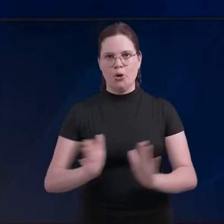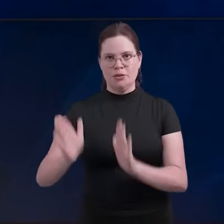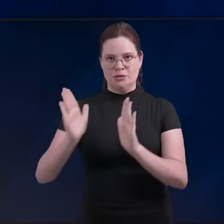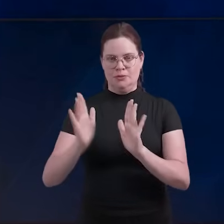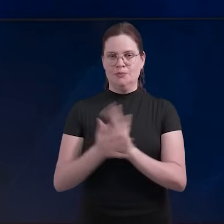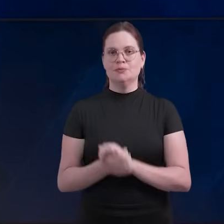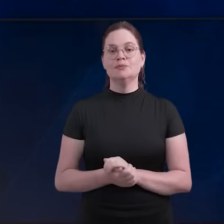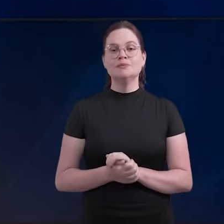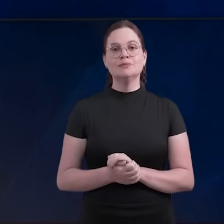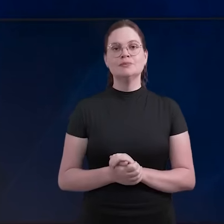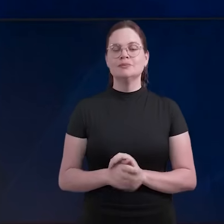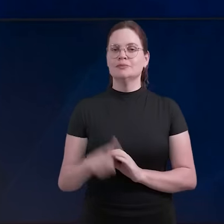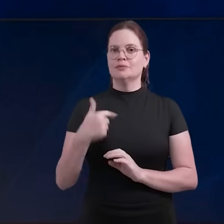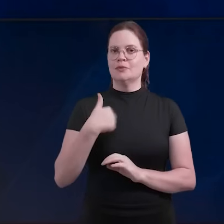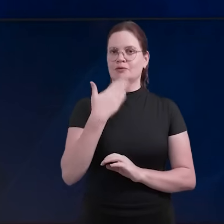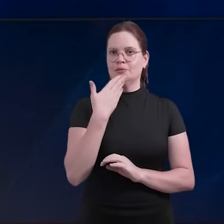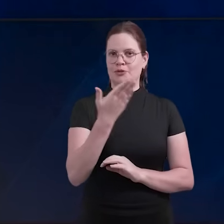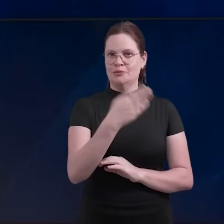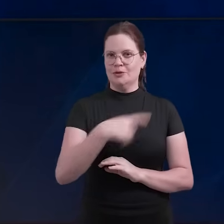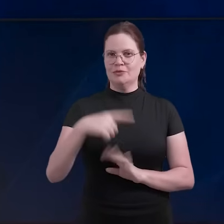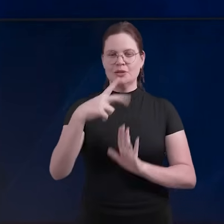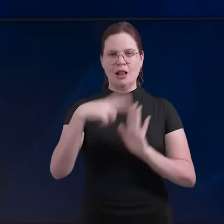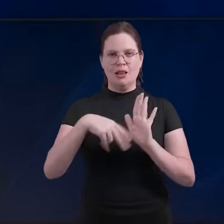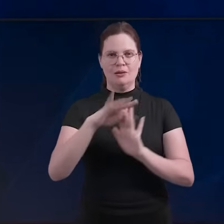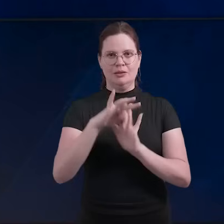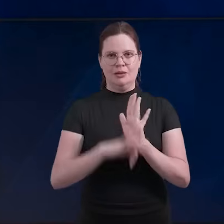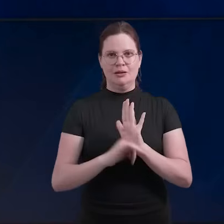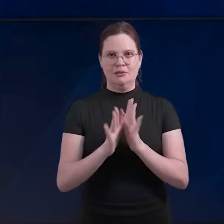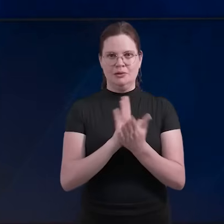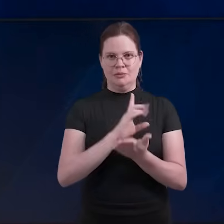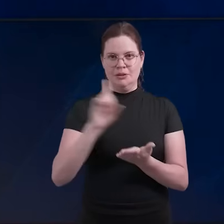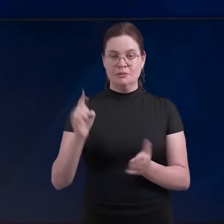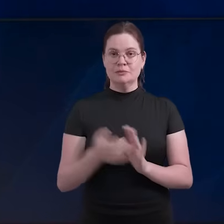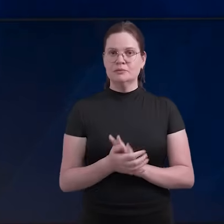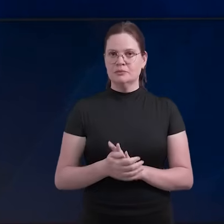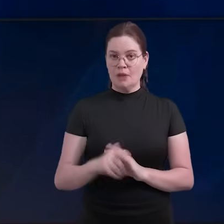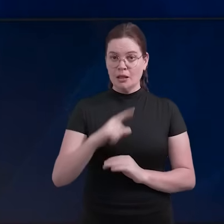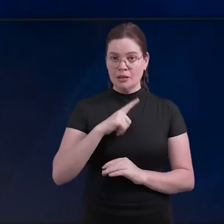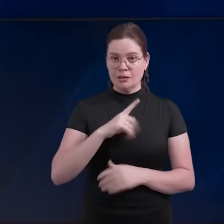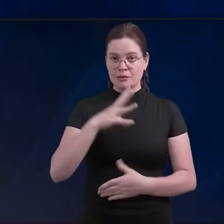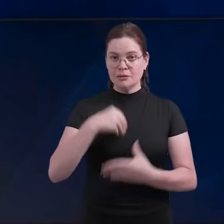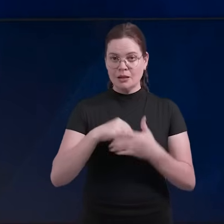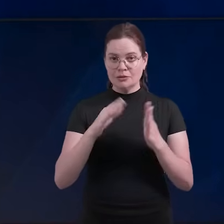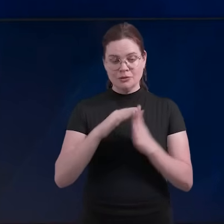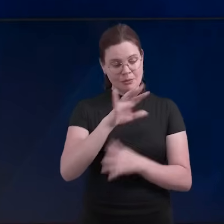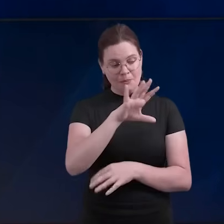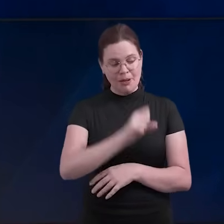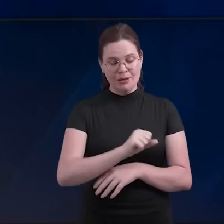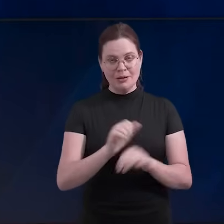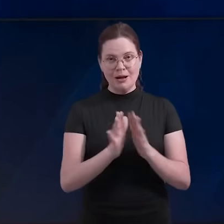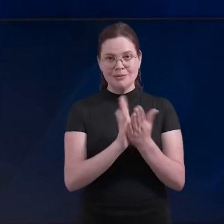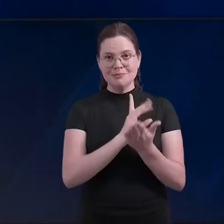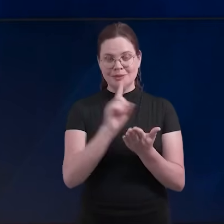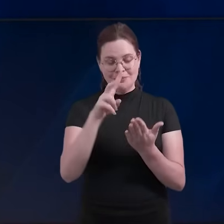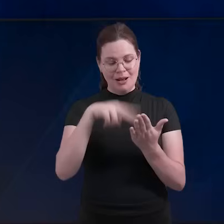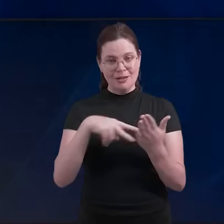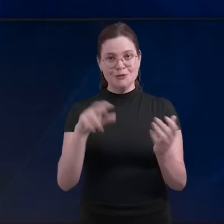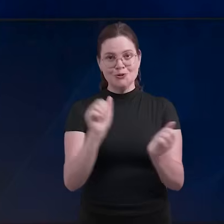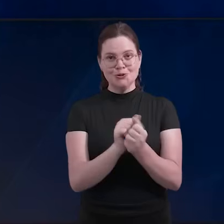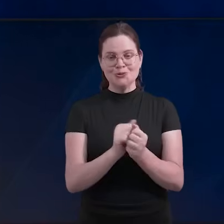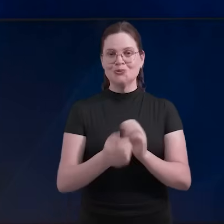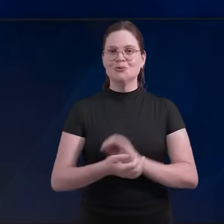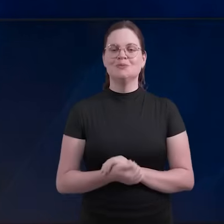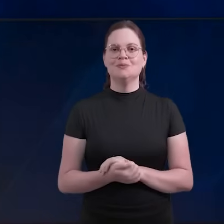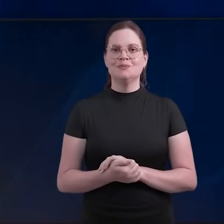processo. E para isso, eu quero convidar a sua atenção para ler um texto da Bíblia. Se você tiver por acaso uma Bíblia na mão, pode pegar essa Bíblia